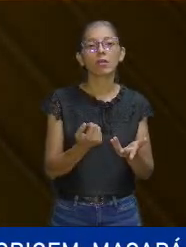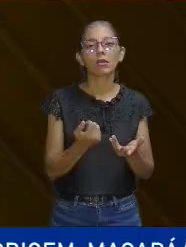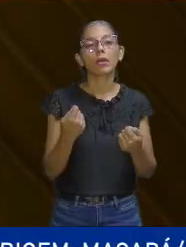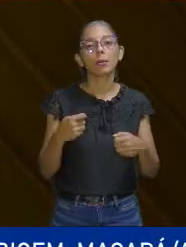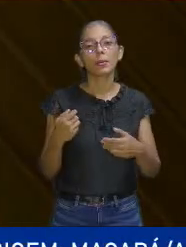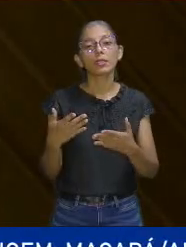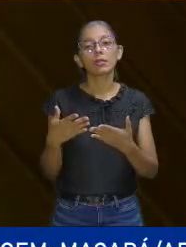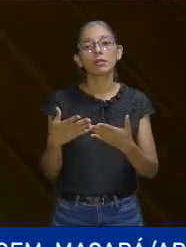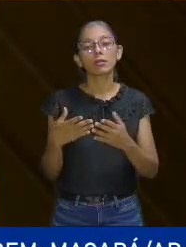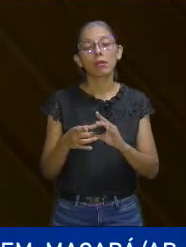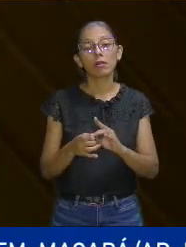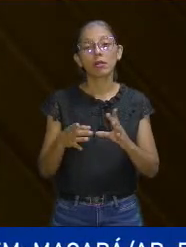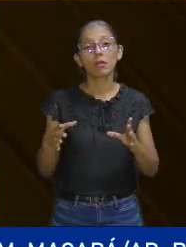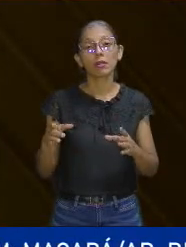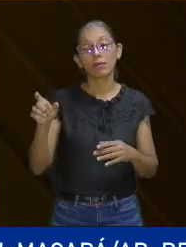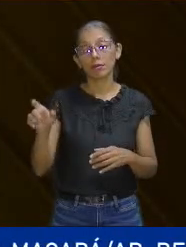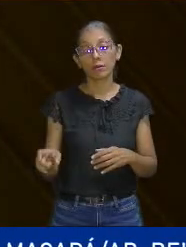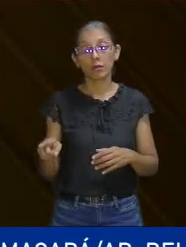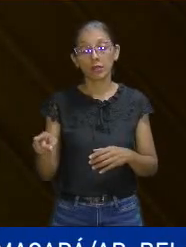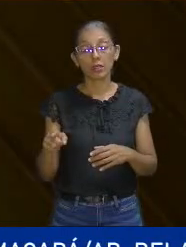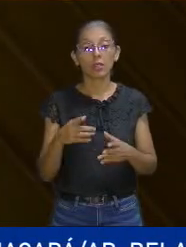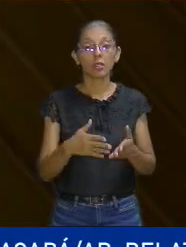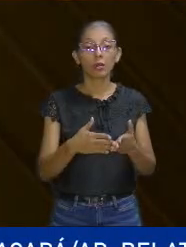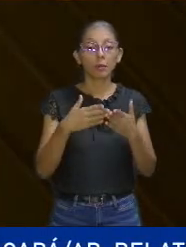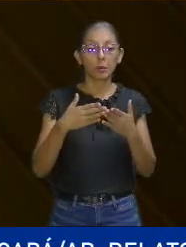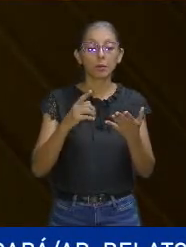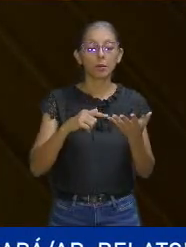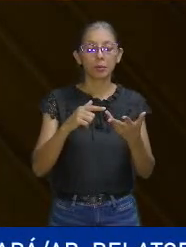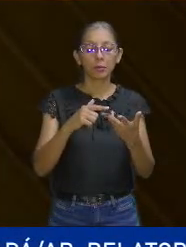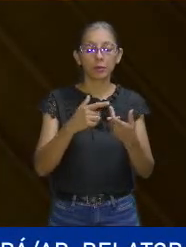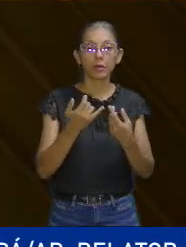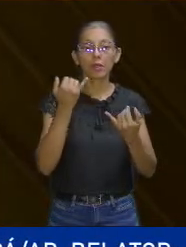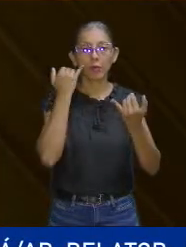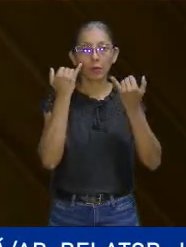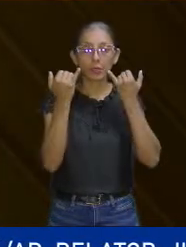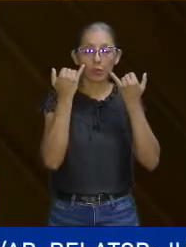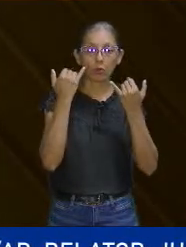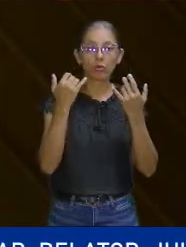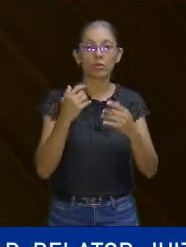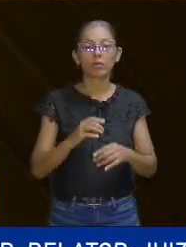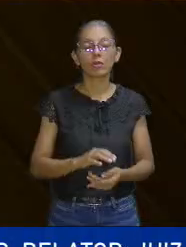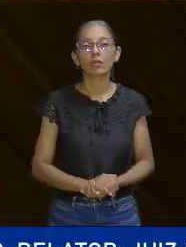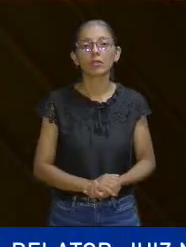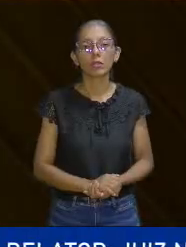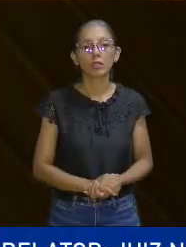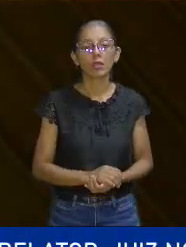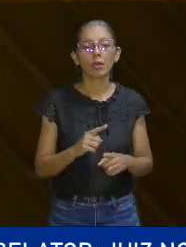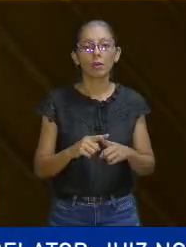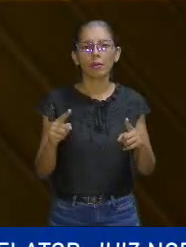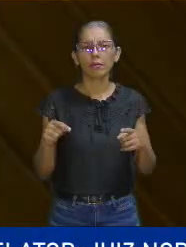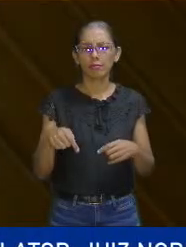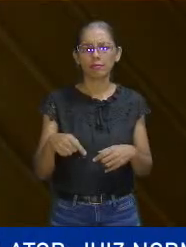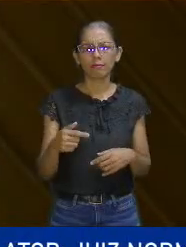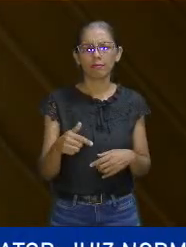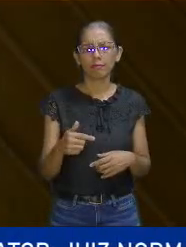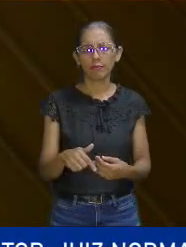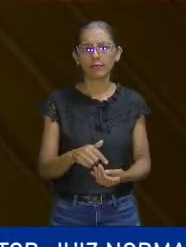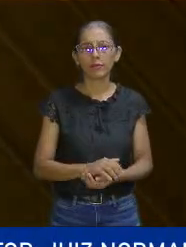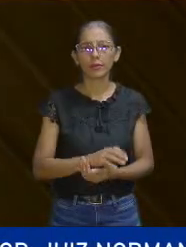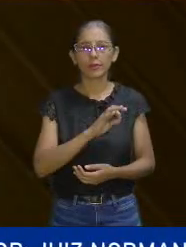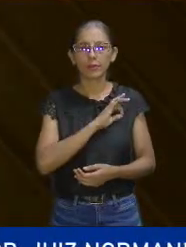dessas ações, ele possa auditá-la. Então, consultação oral ao advogado Luciano Del Castilho. A Polícia Federal,